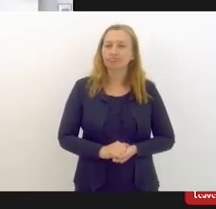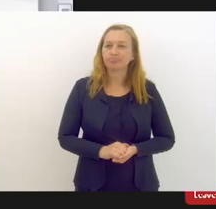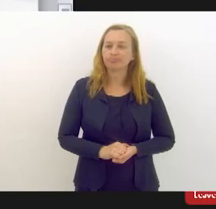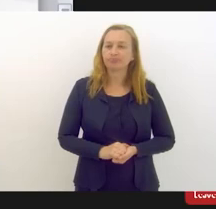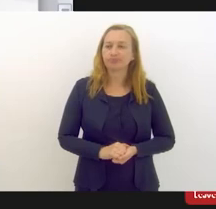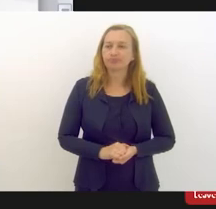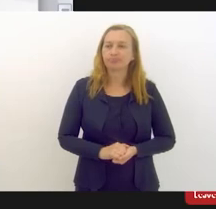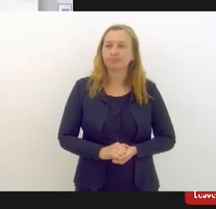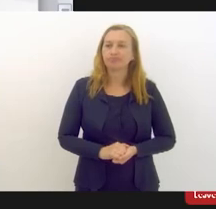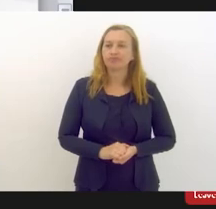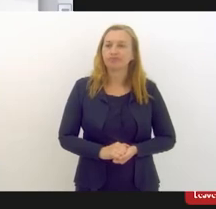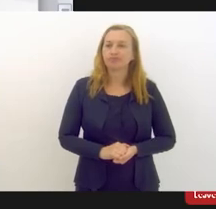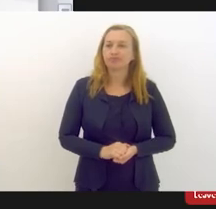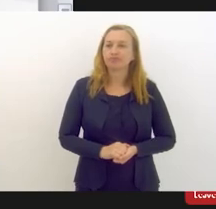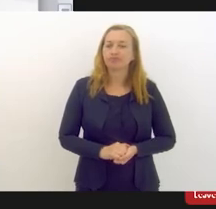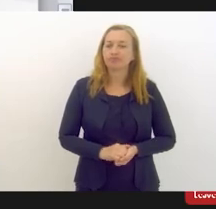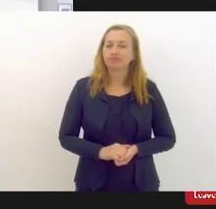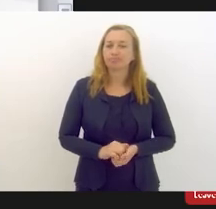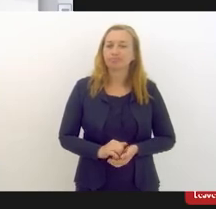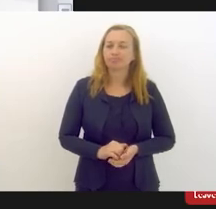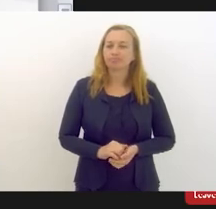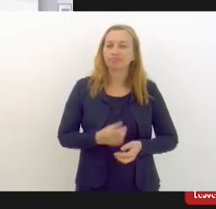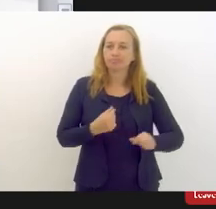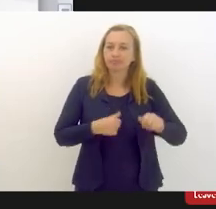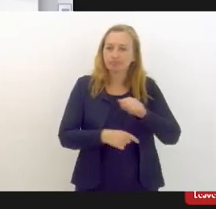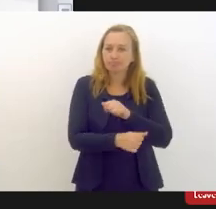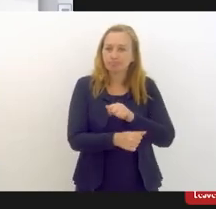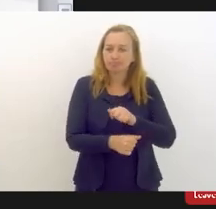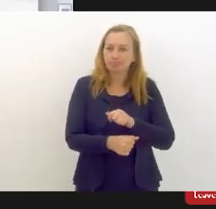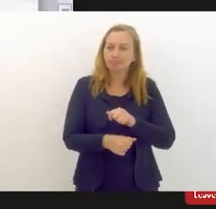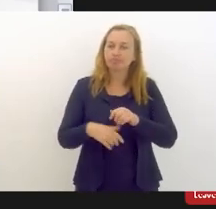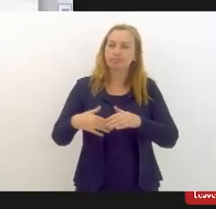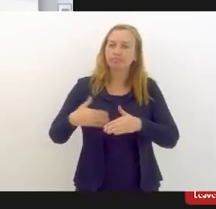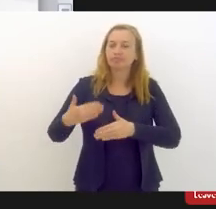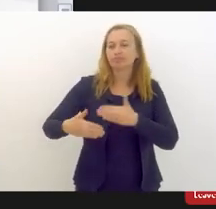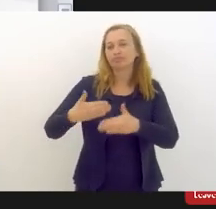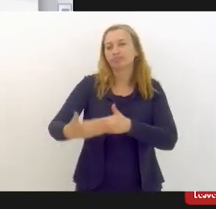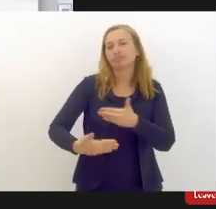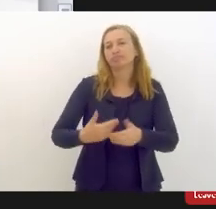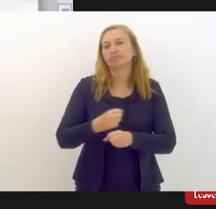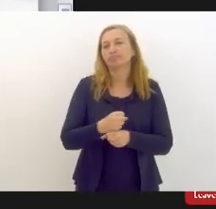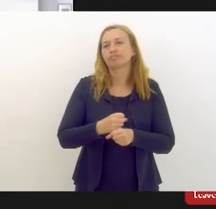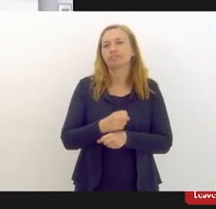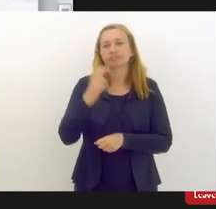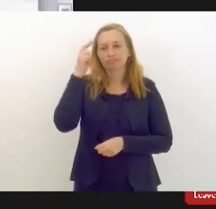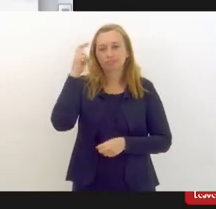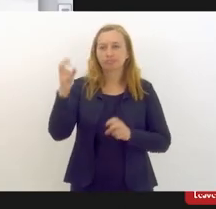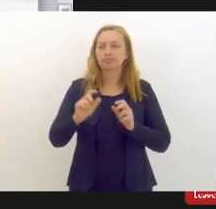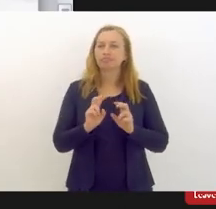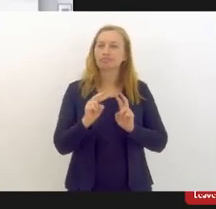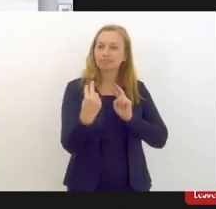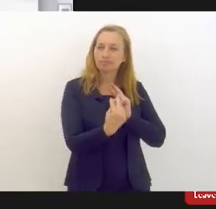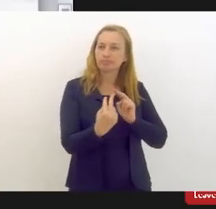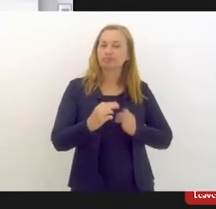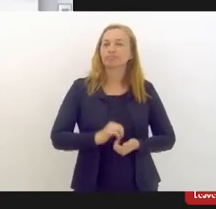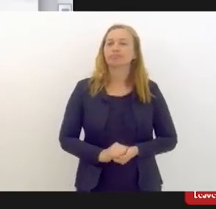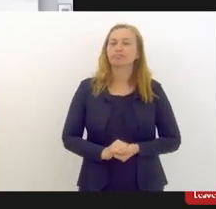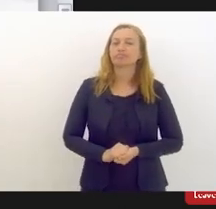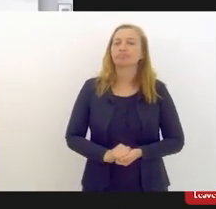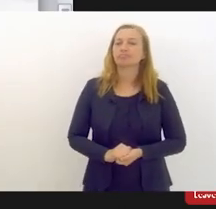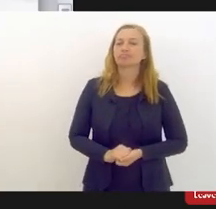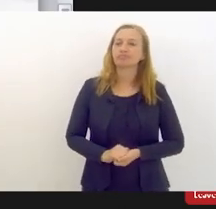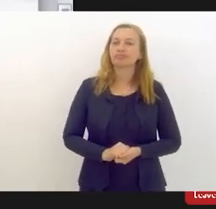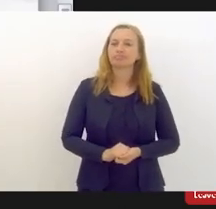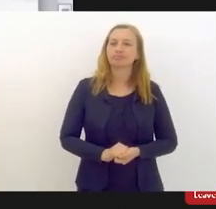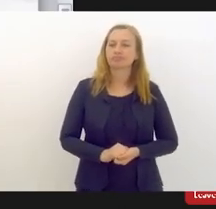A gente também investiu bastante ao longo desse ano na cultura digital, né, como um